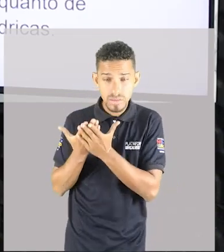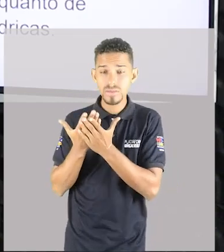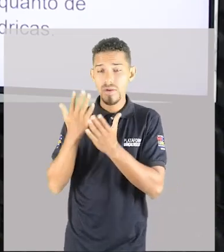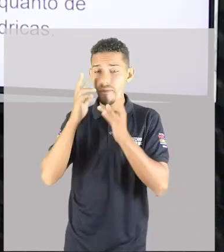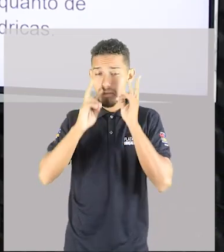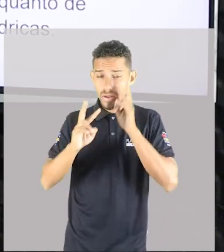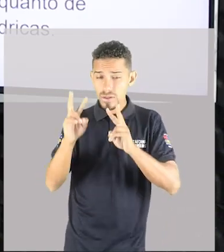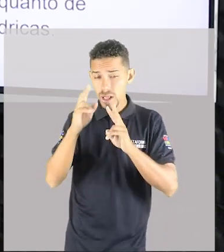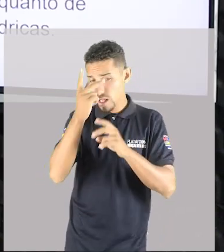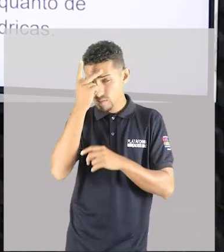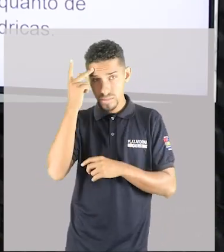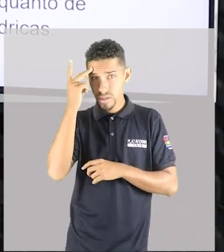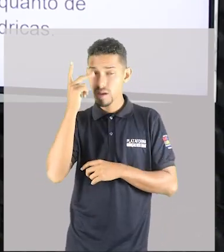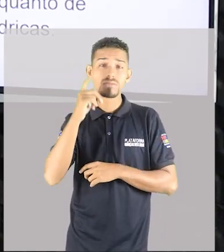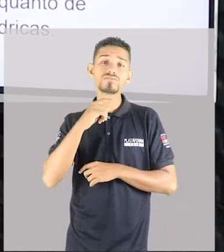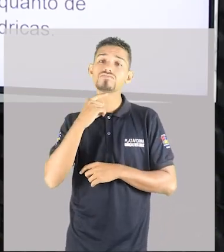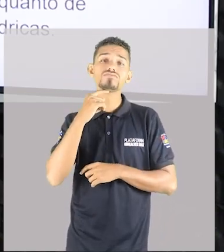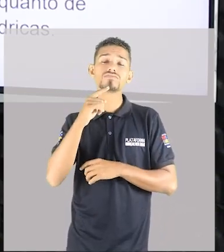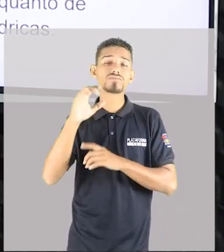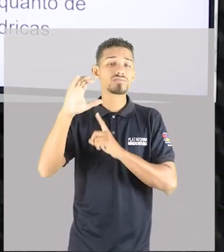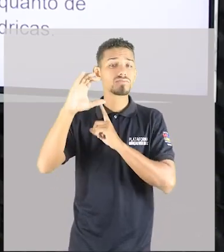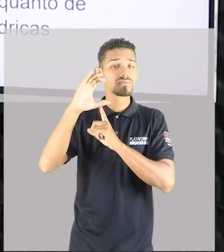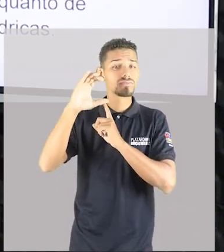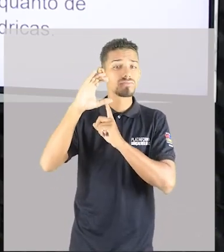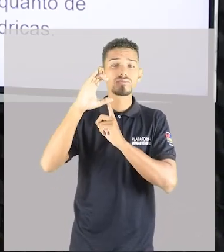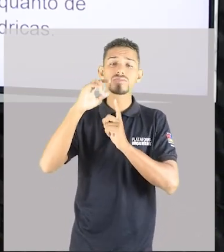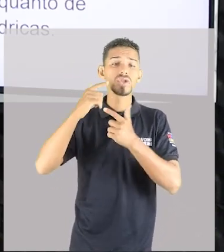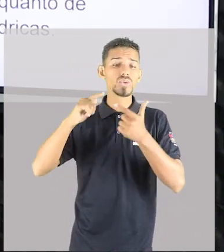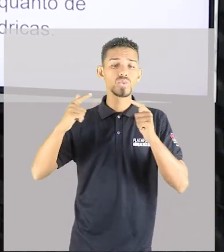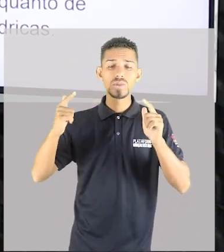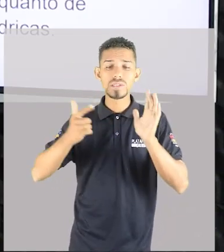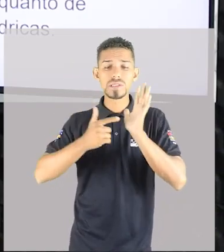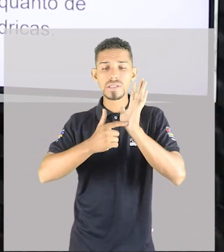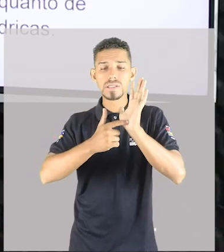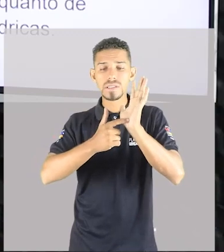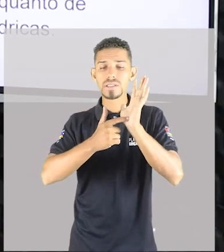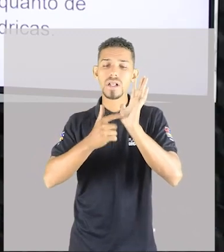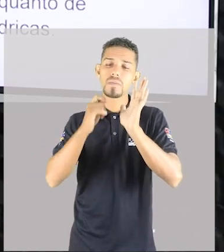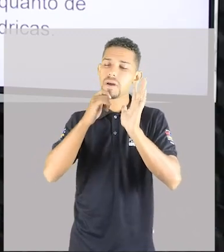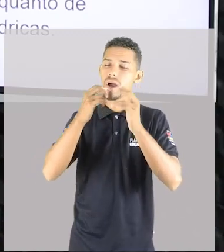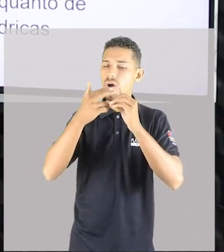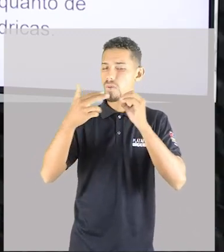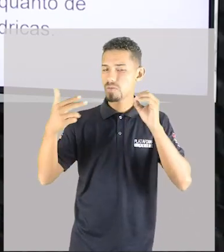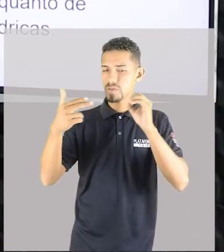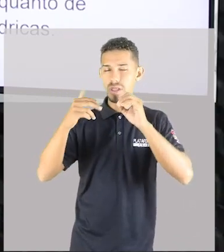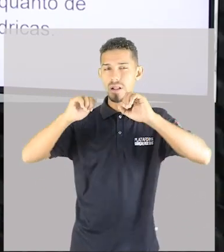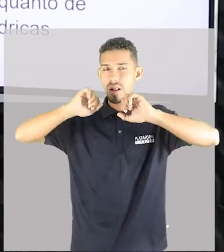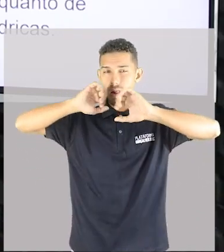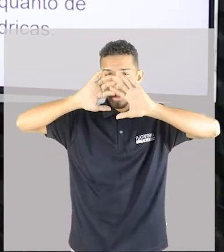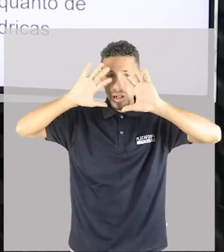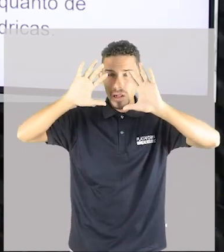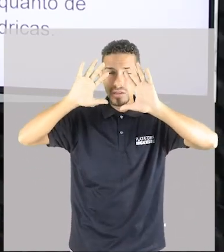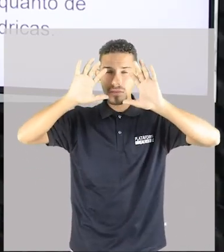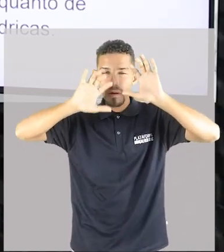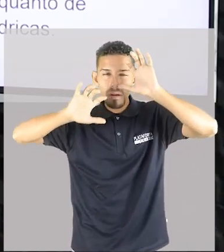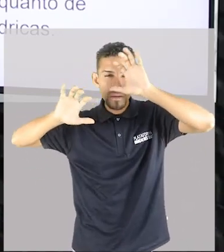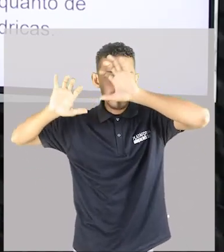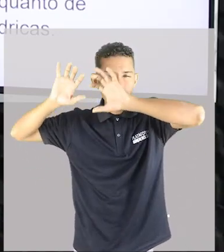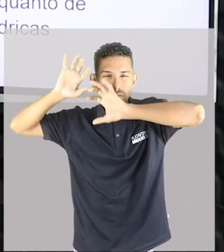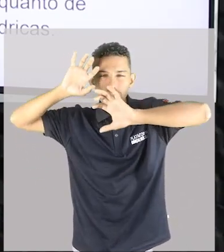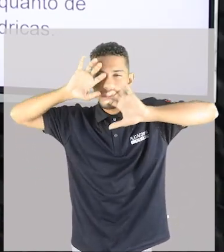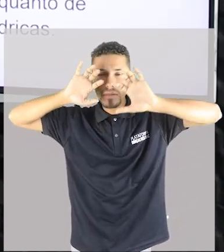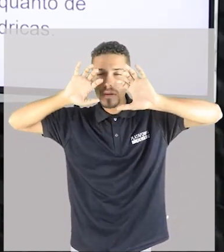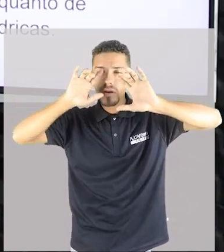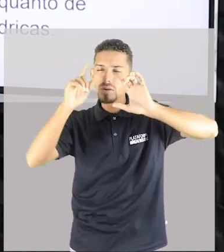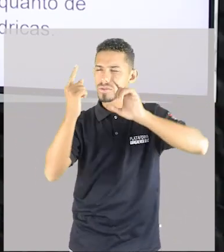que pacientes não apresentem uma visão adequada para objetos que são vistos com pouca clareza, embaçados. Tanto faz